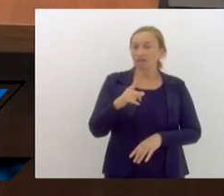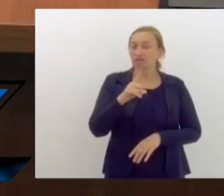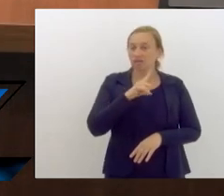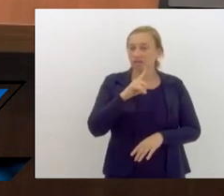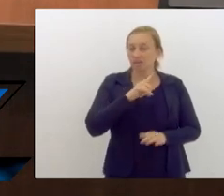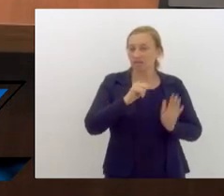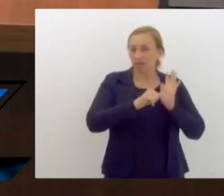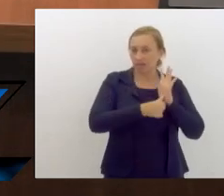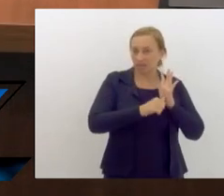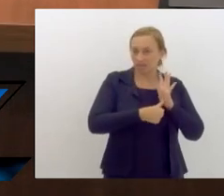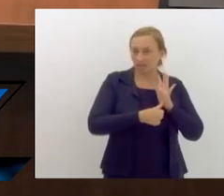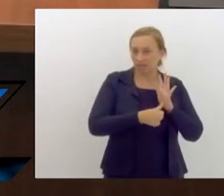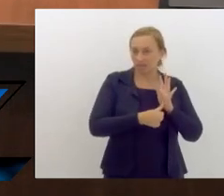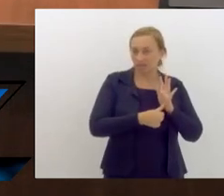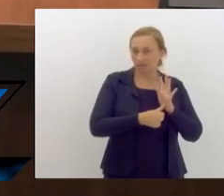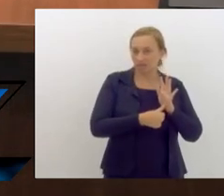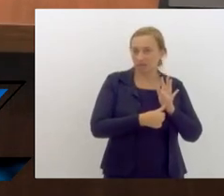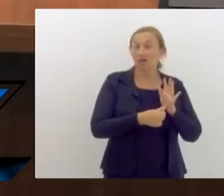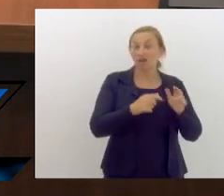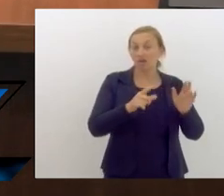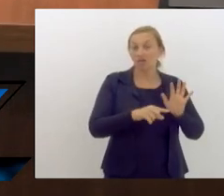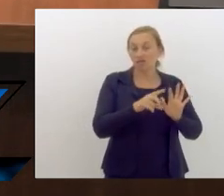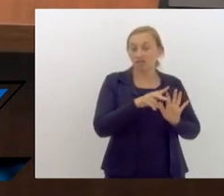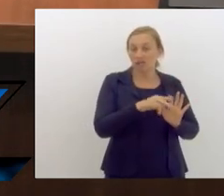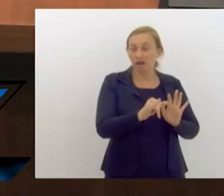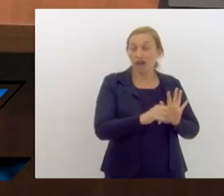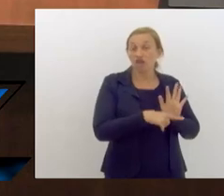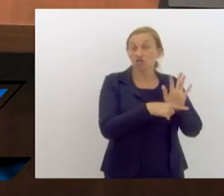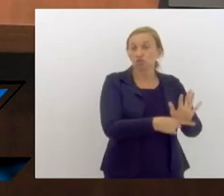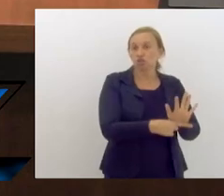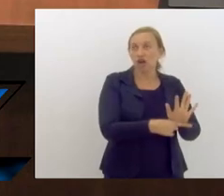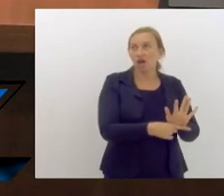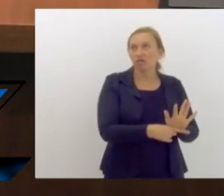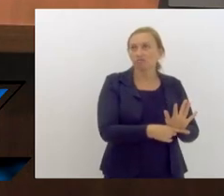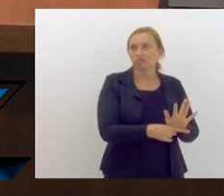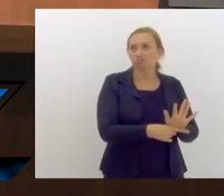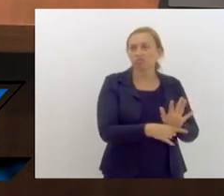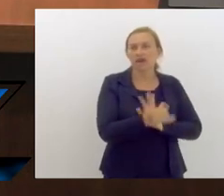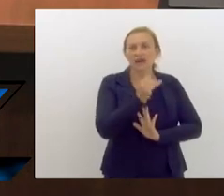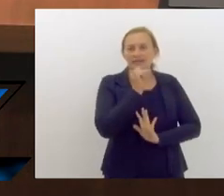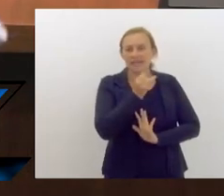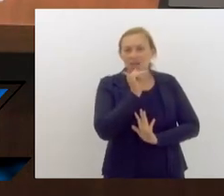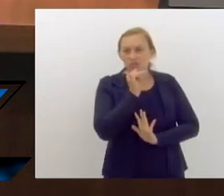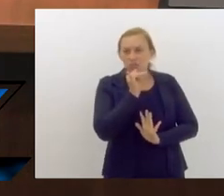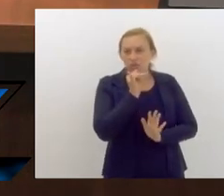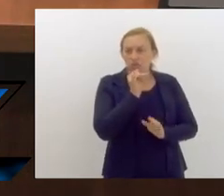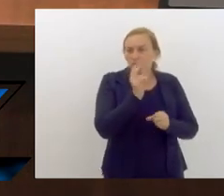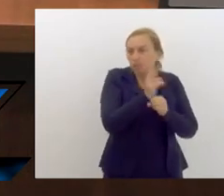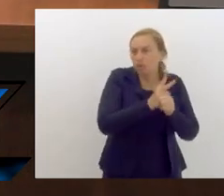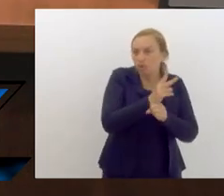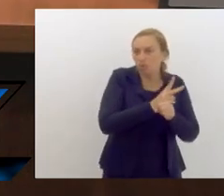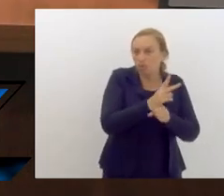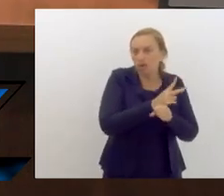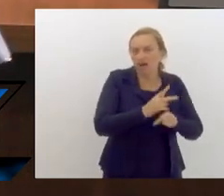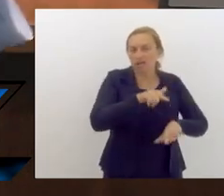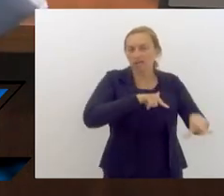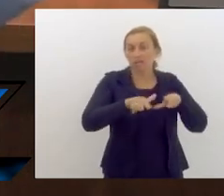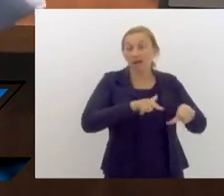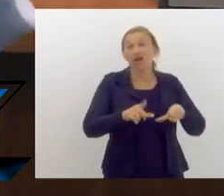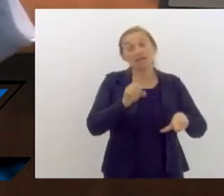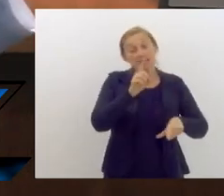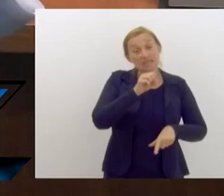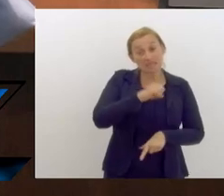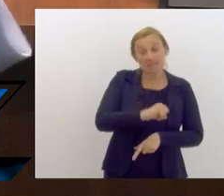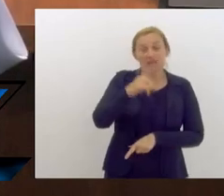carteira de identidade vai ajudar por exemplo na questão de buscar um trabalho que é de direito fundamental